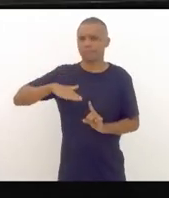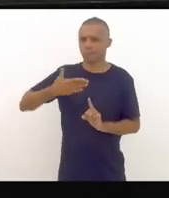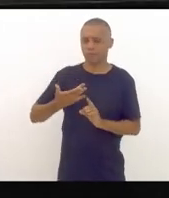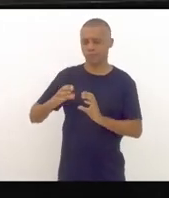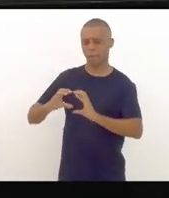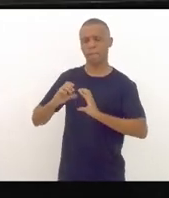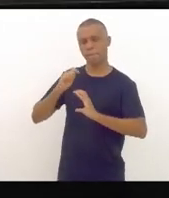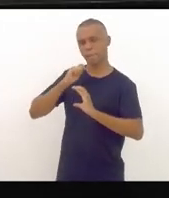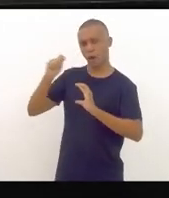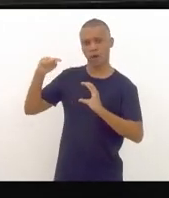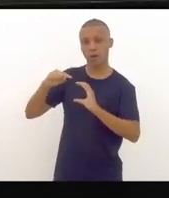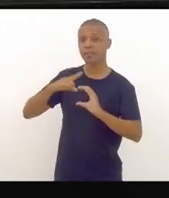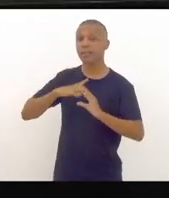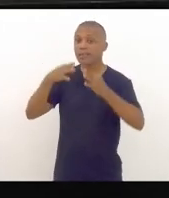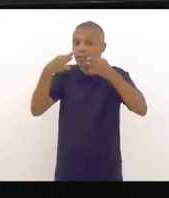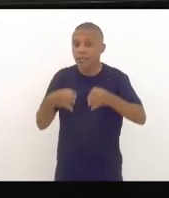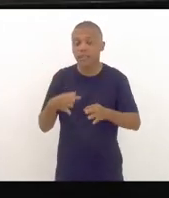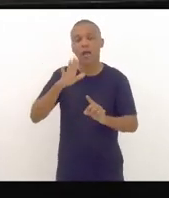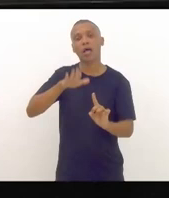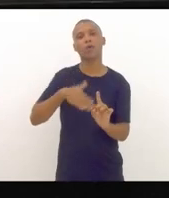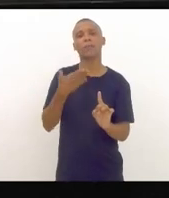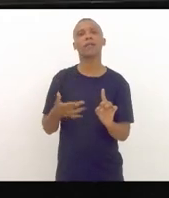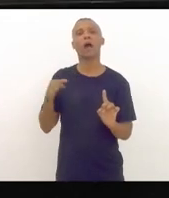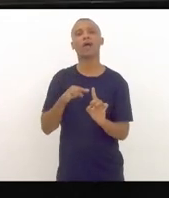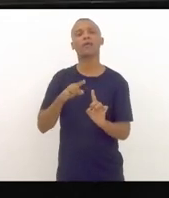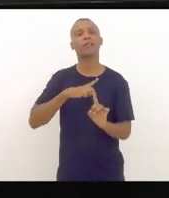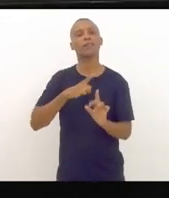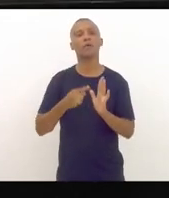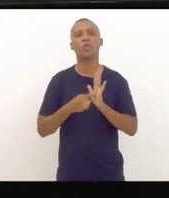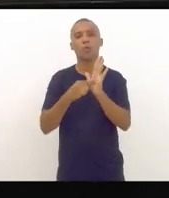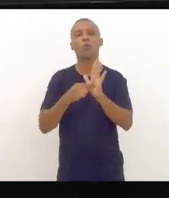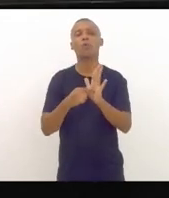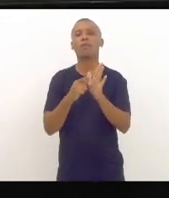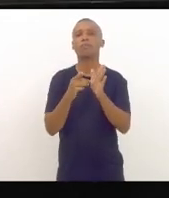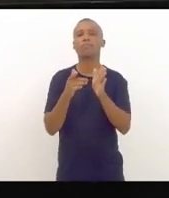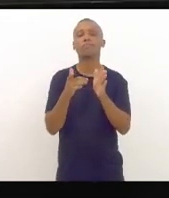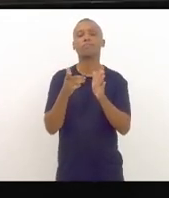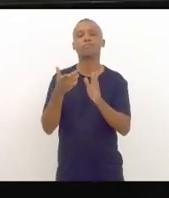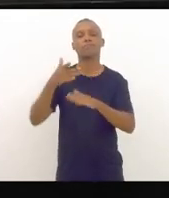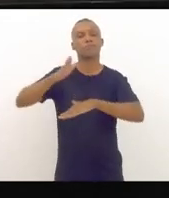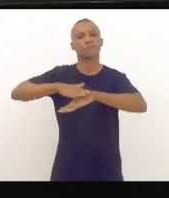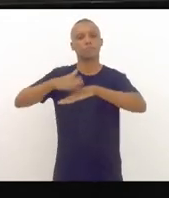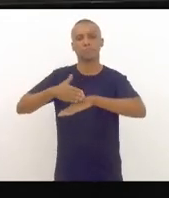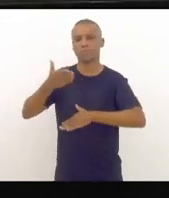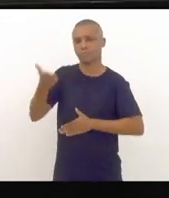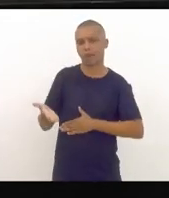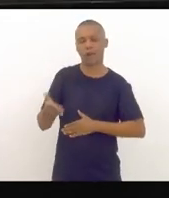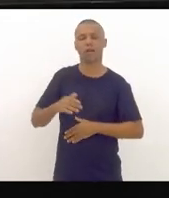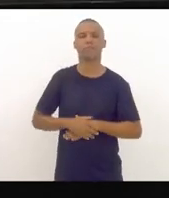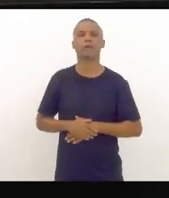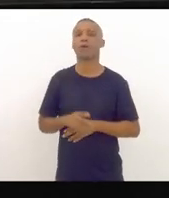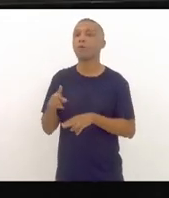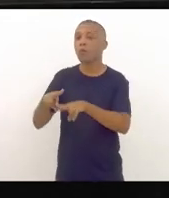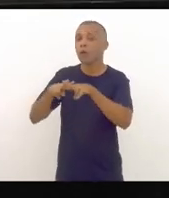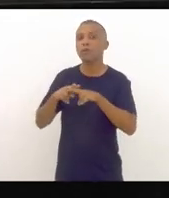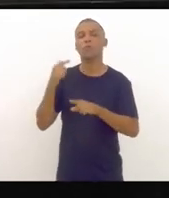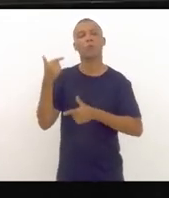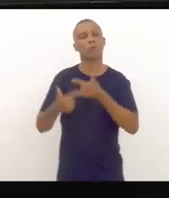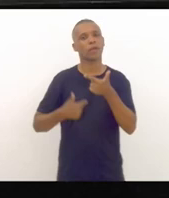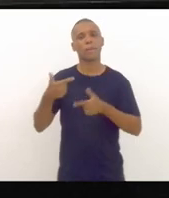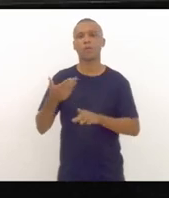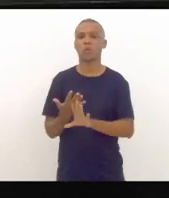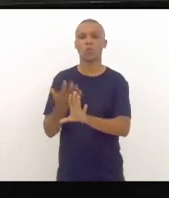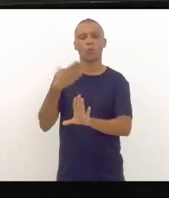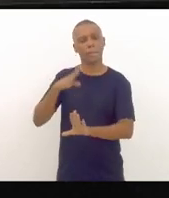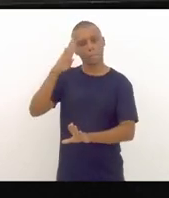que essa homenagem veio por parte do senhor, pelo meu trabalho,